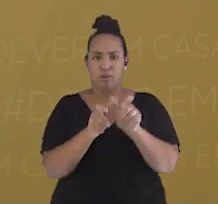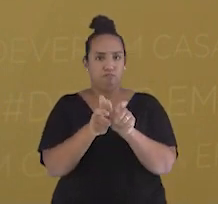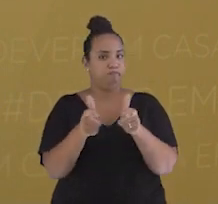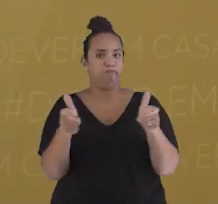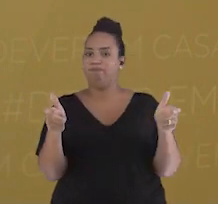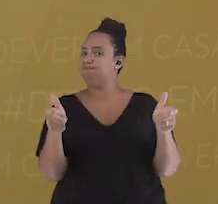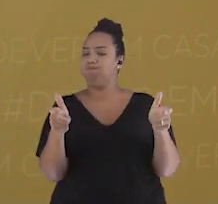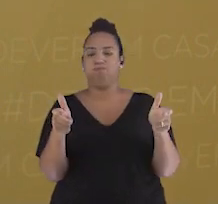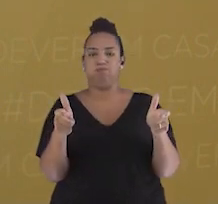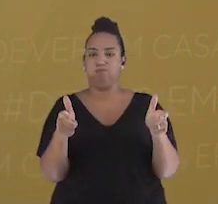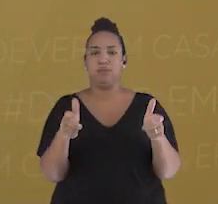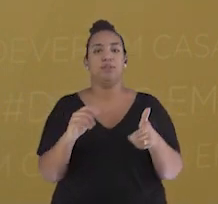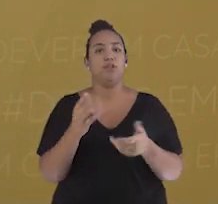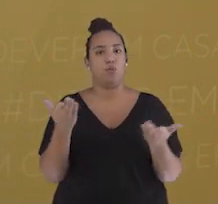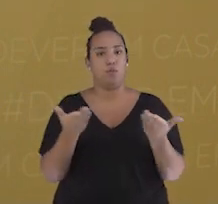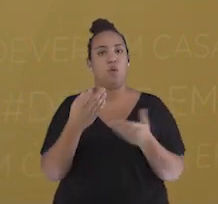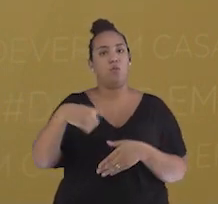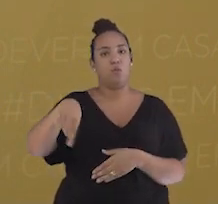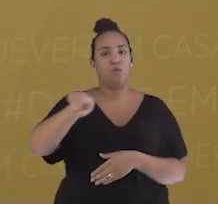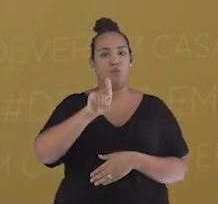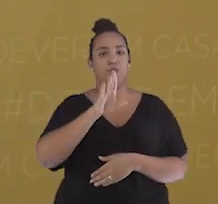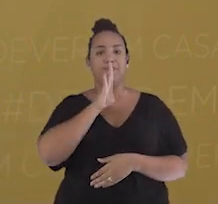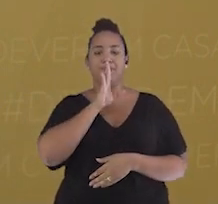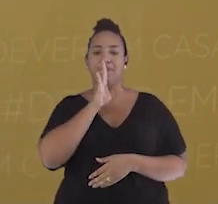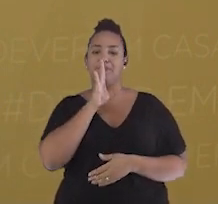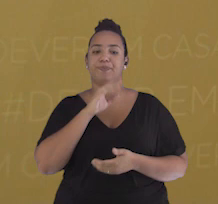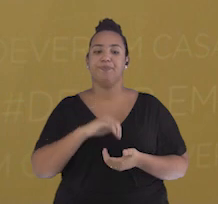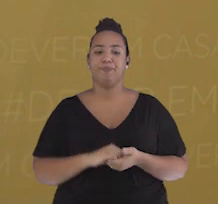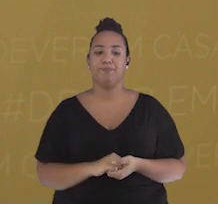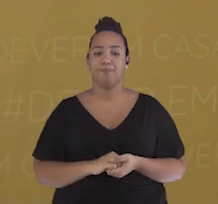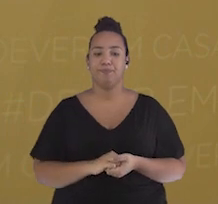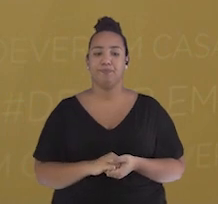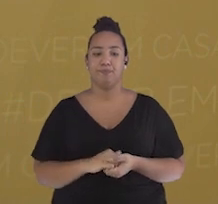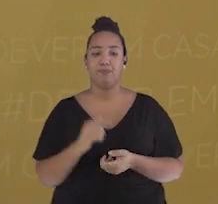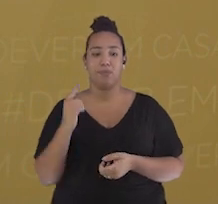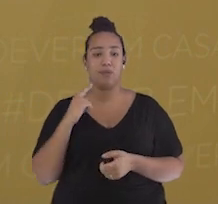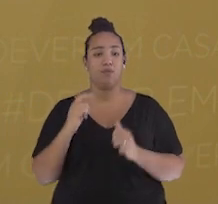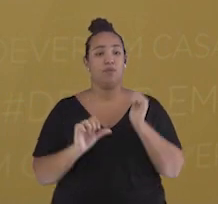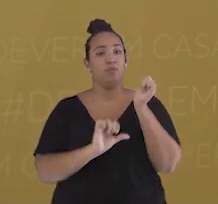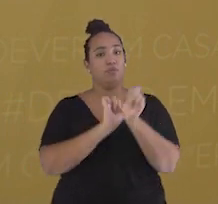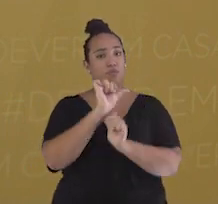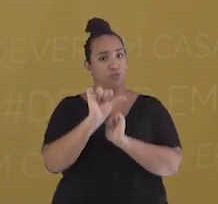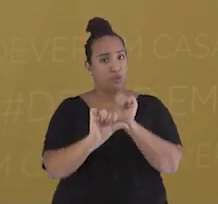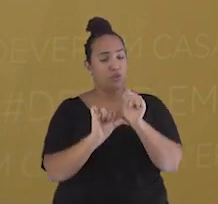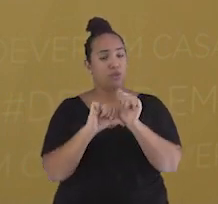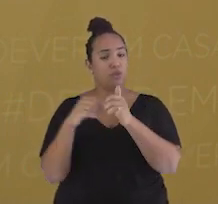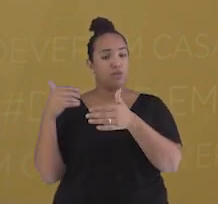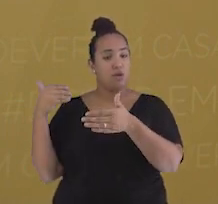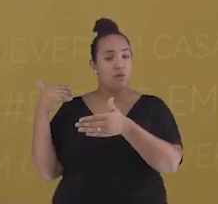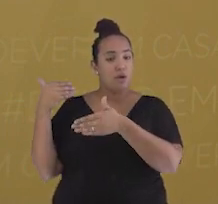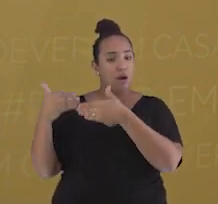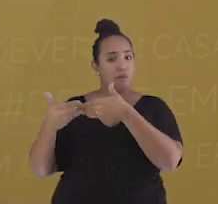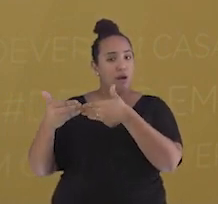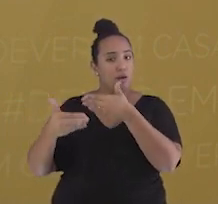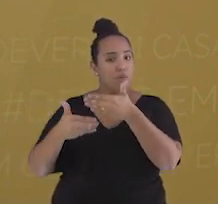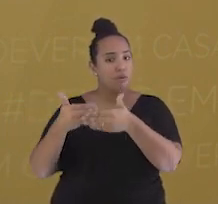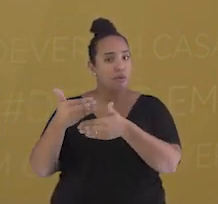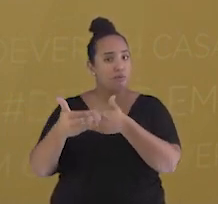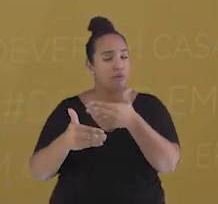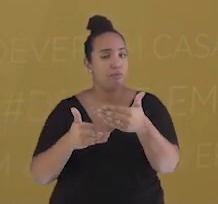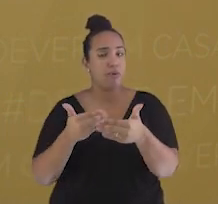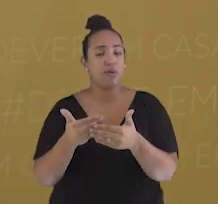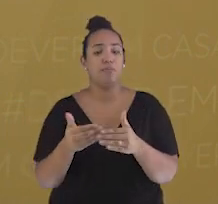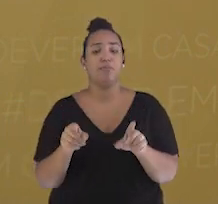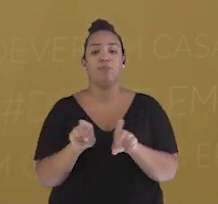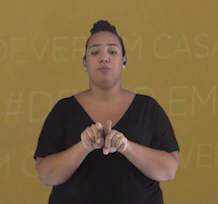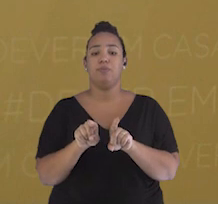que já aprendemos o que é uma cidade, também precisamos entender como elas se formaram, pois nem sempre